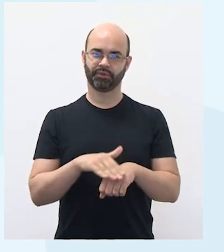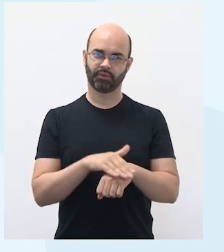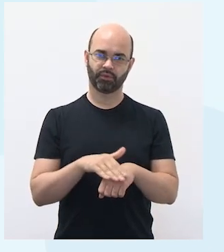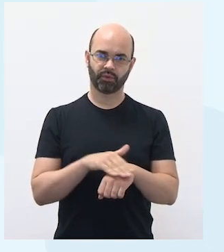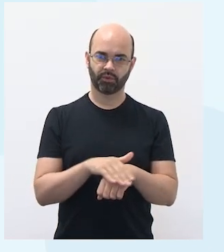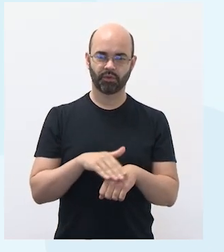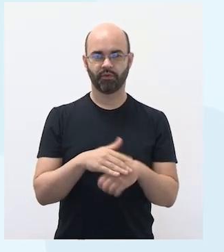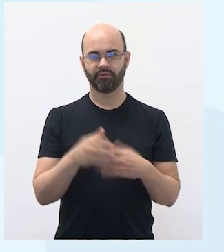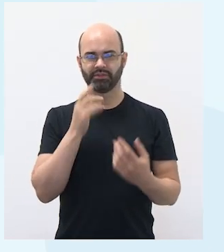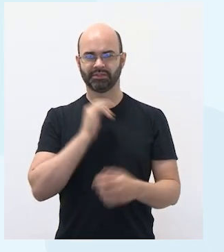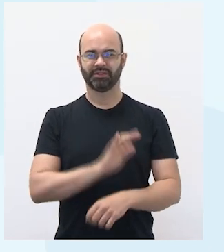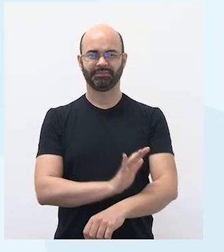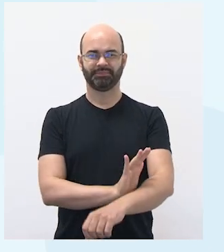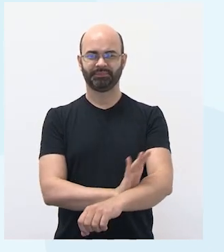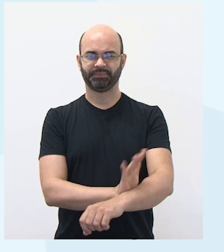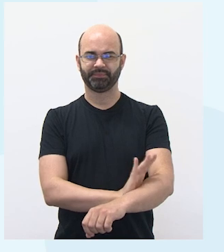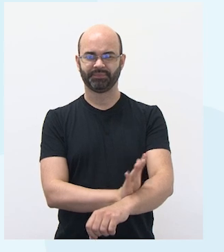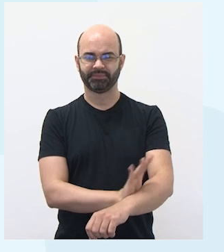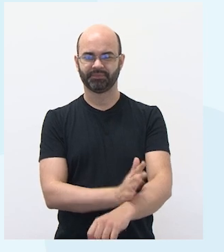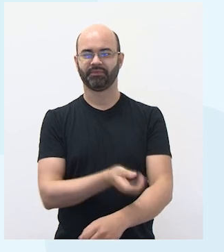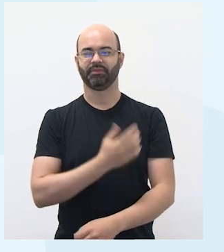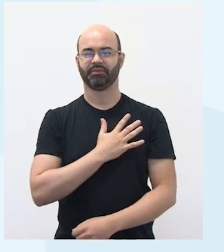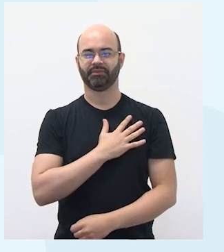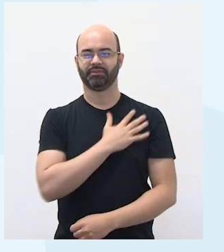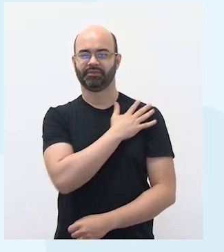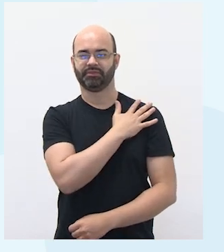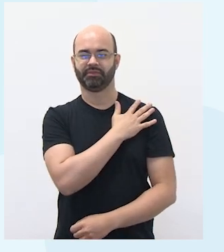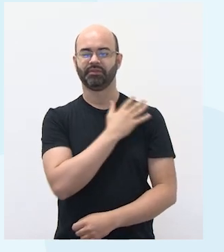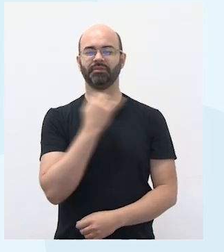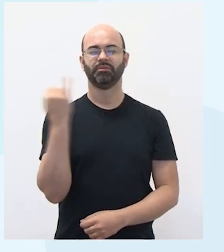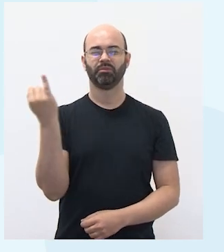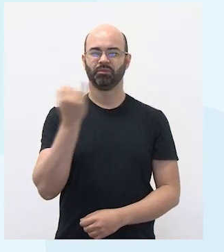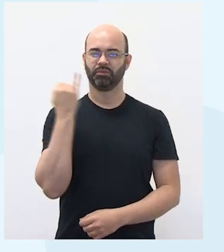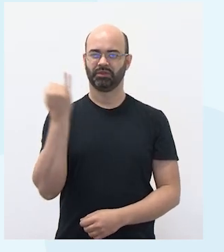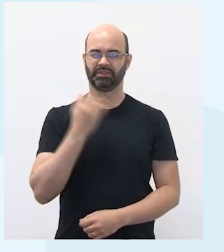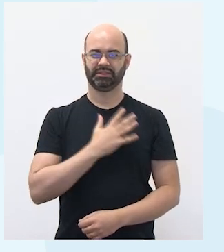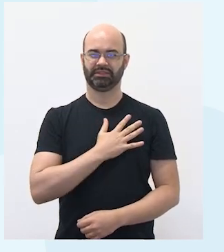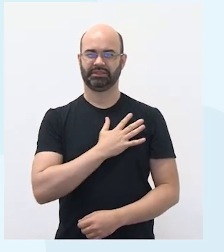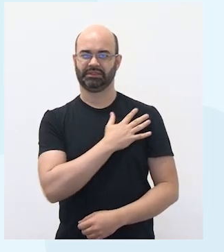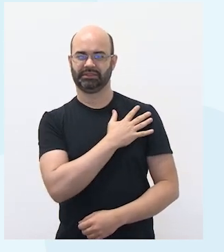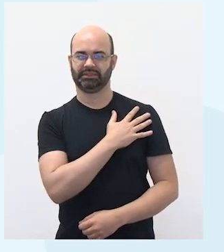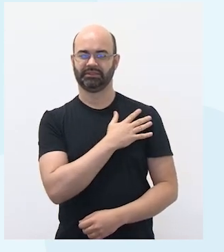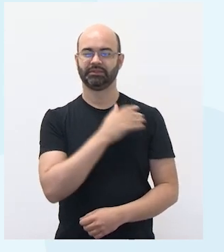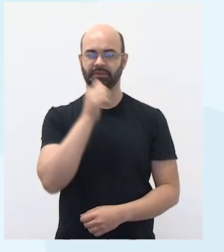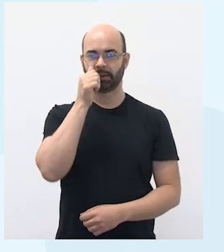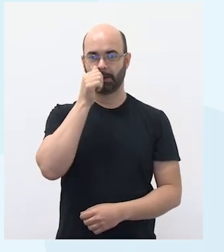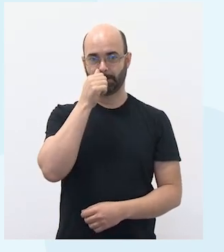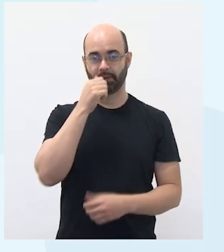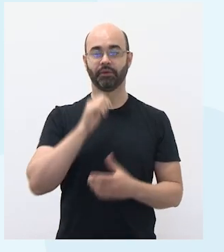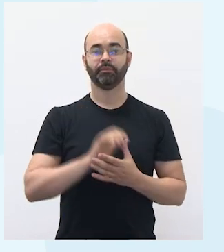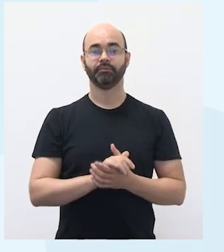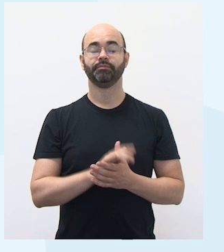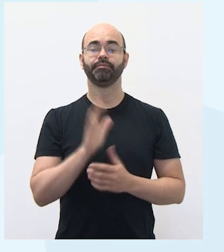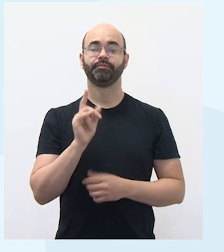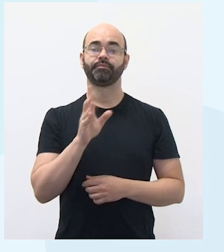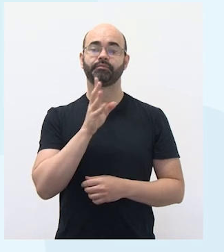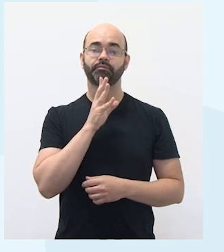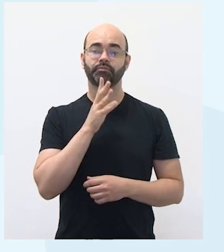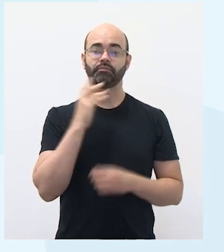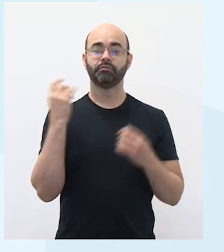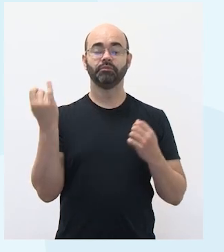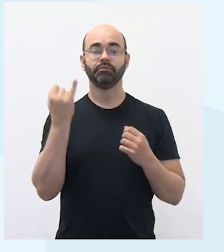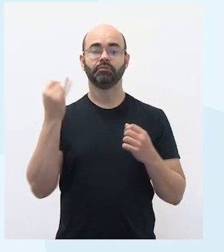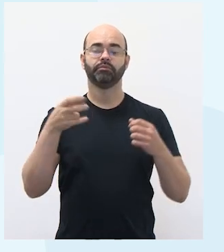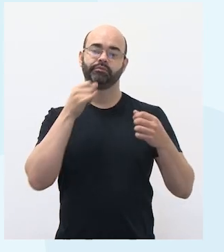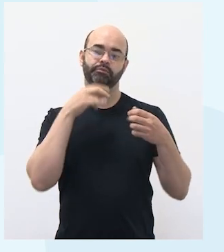muito importante. É importante a gente lembrar que a rede estadual tem um